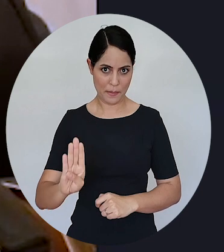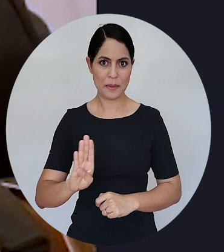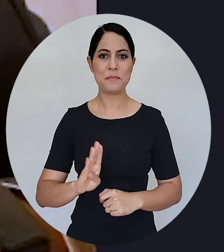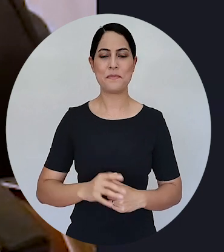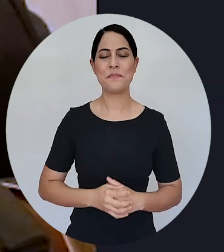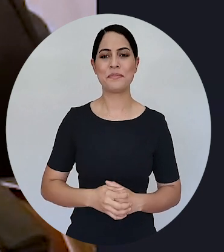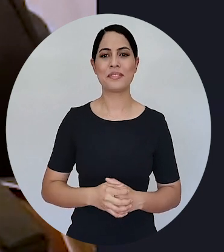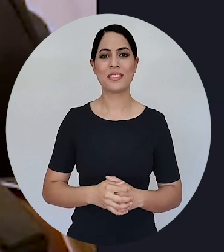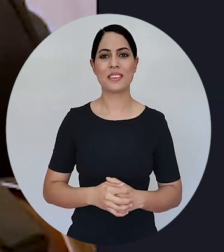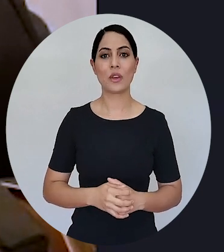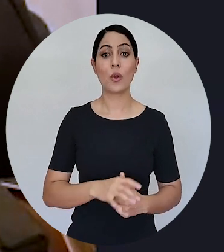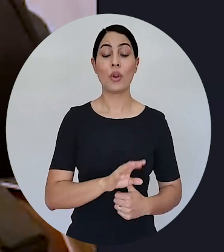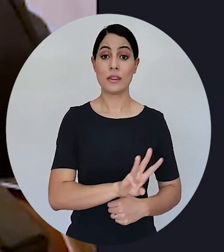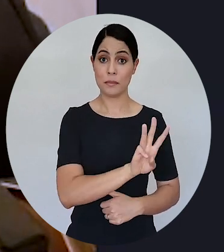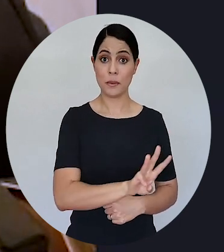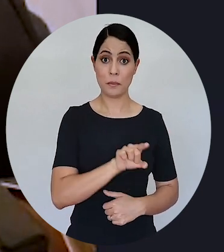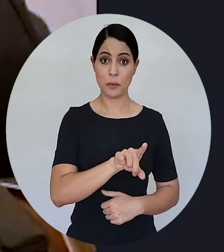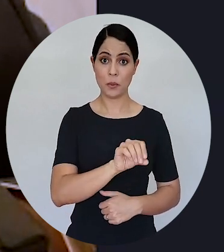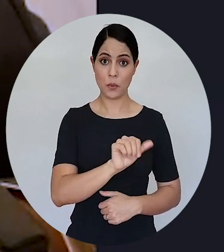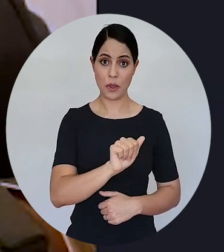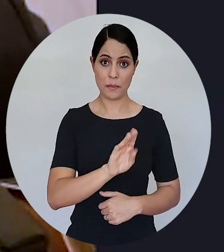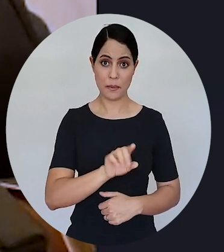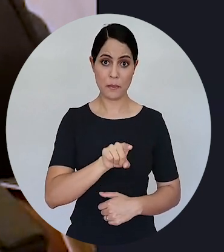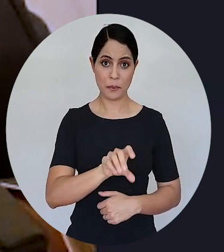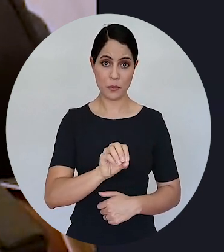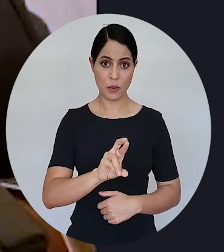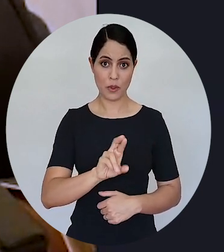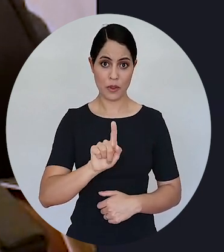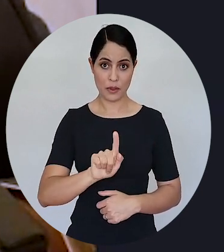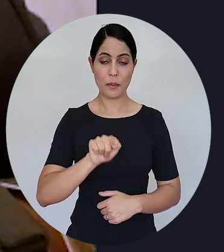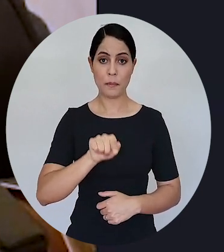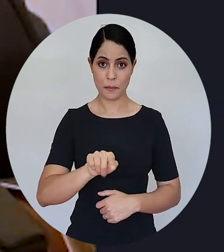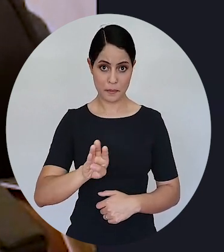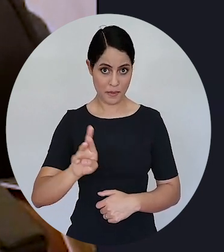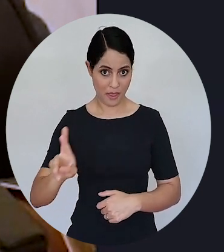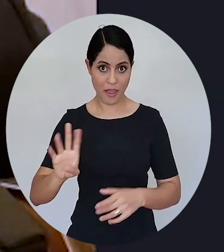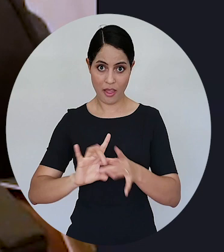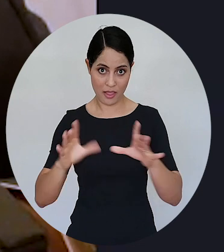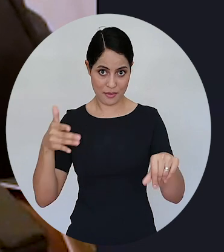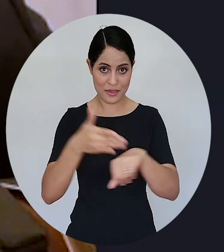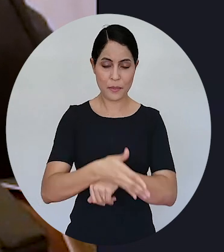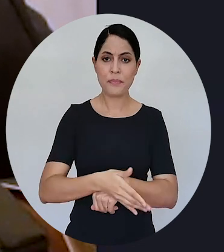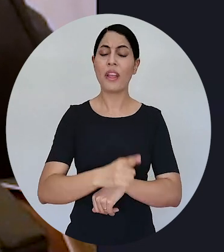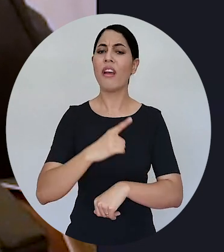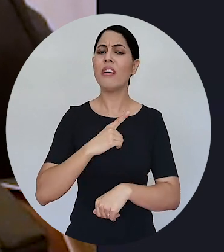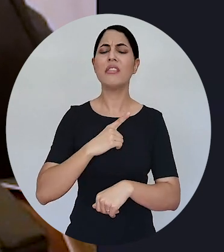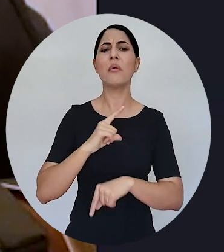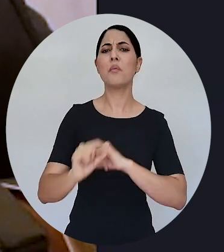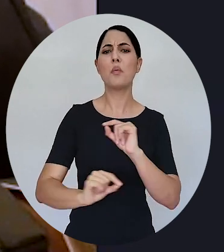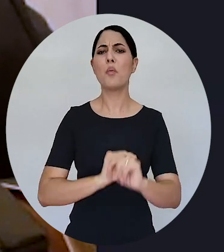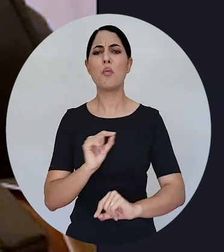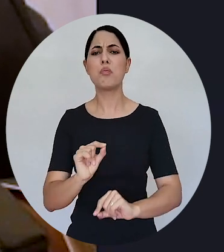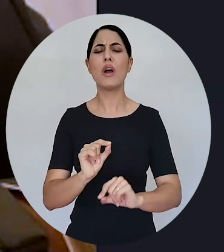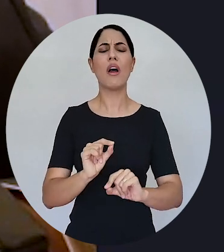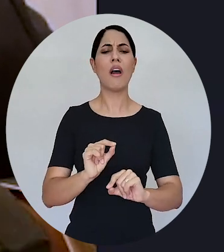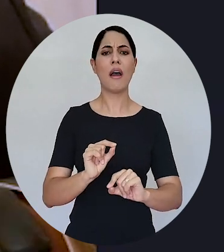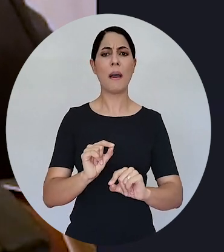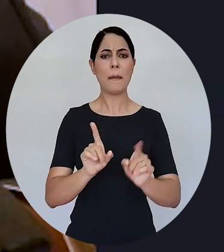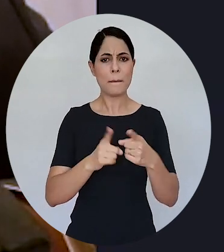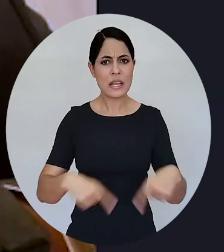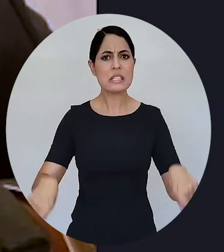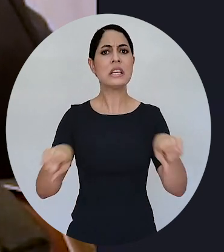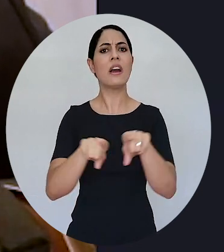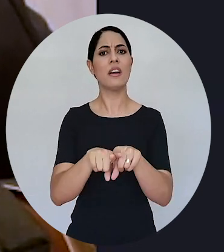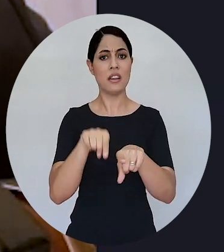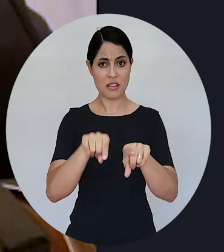site da OAB, né, a OAB Nacional, oab.org.br. E ali dentro do Clube de Serviços